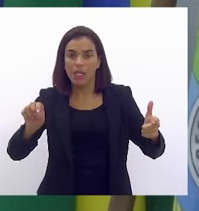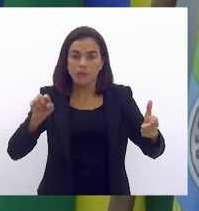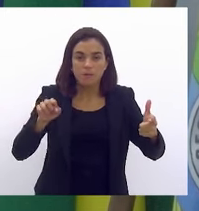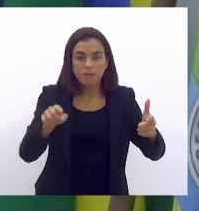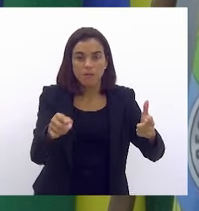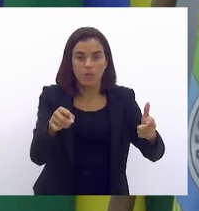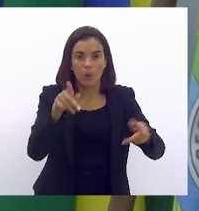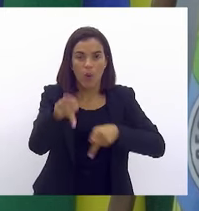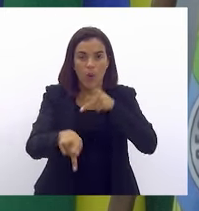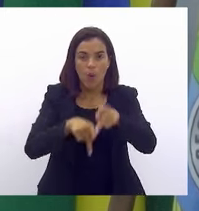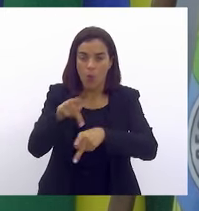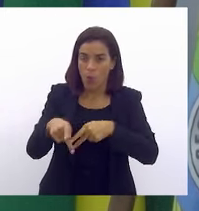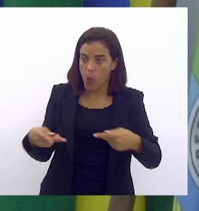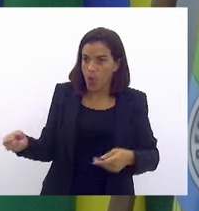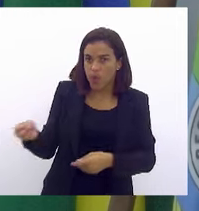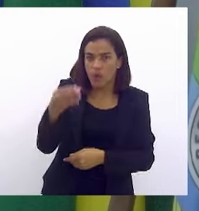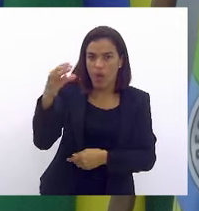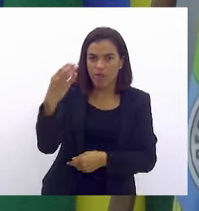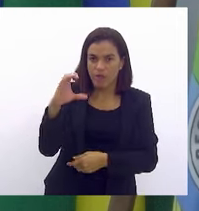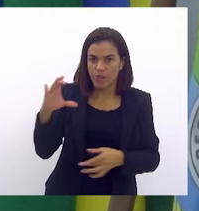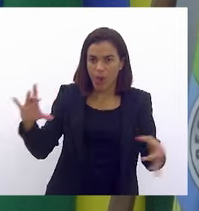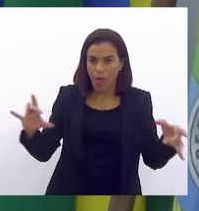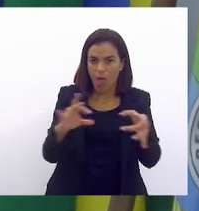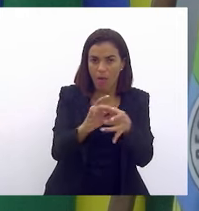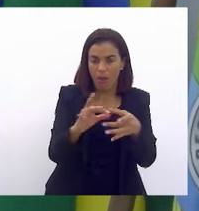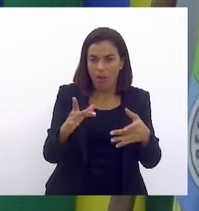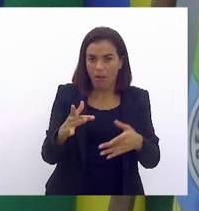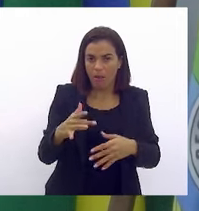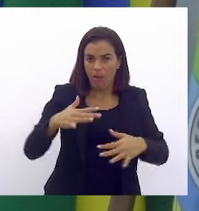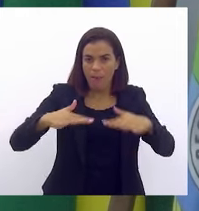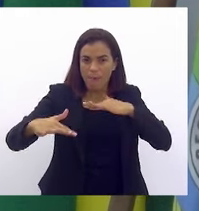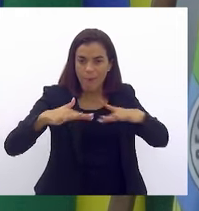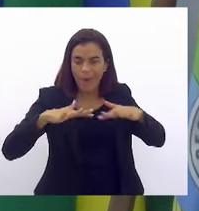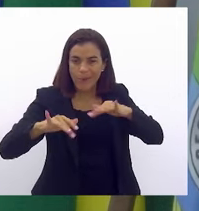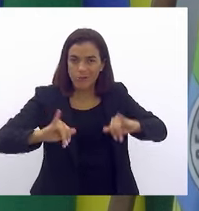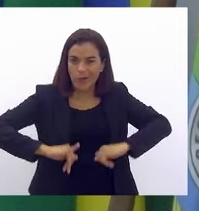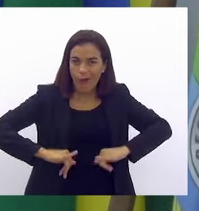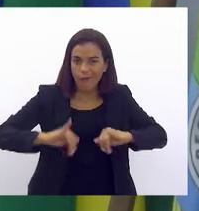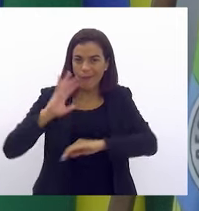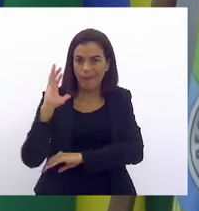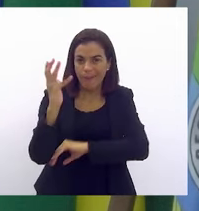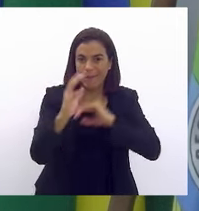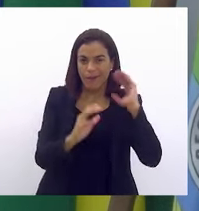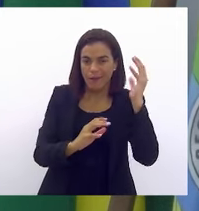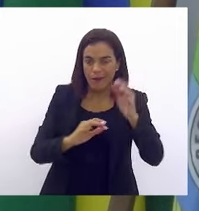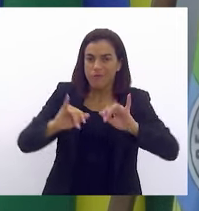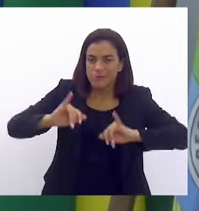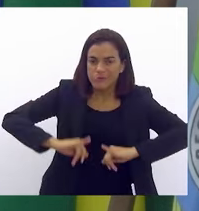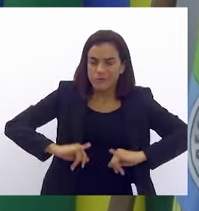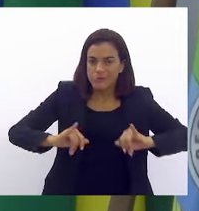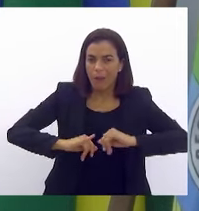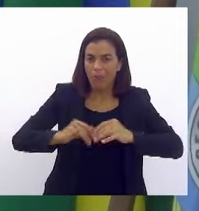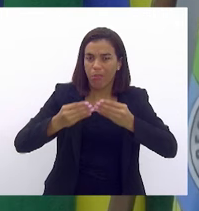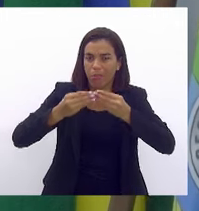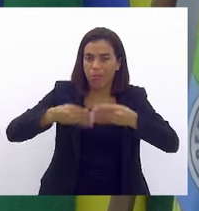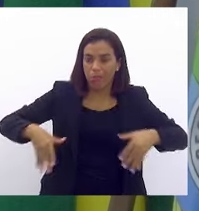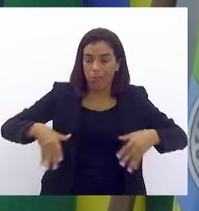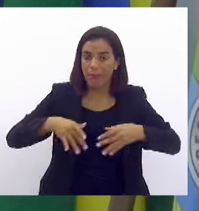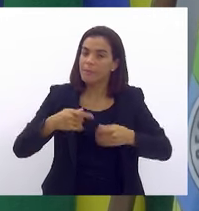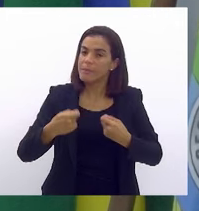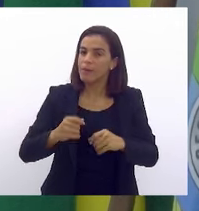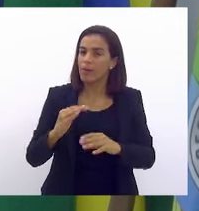nova Niterói, onde a mobilidade sofre, a questão ambiental sofre. Não, a gente tem que ter uma cidade